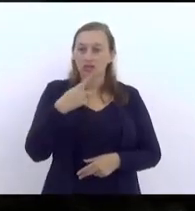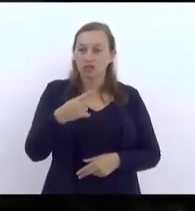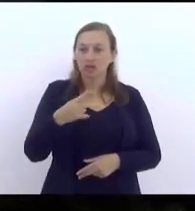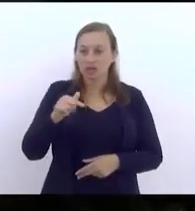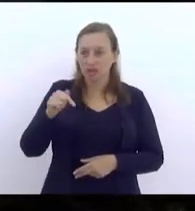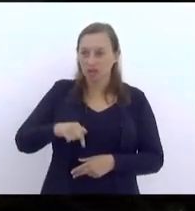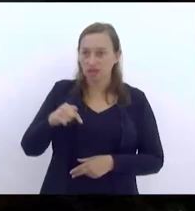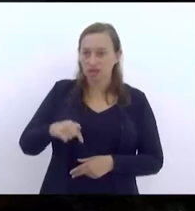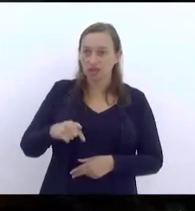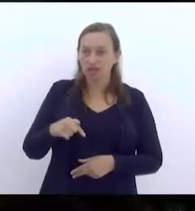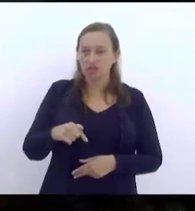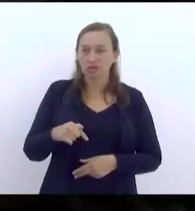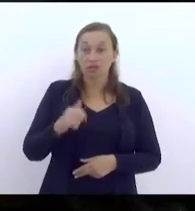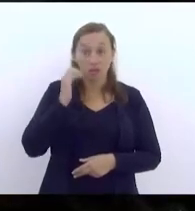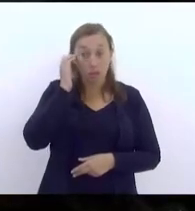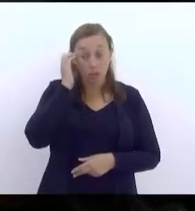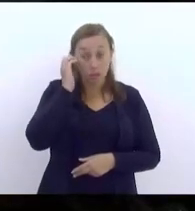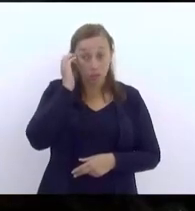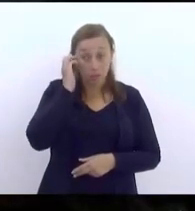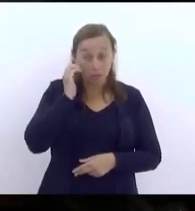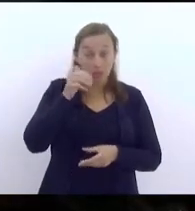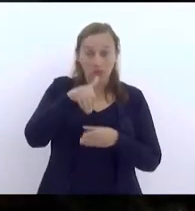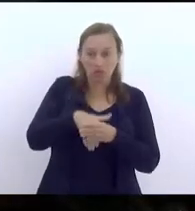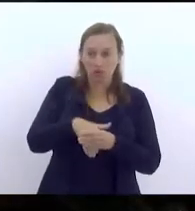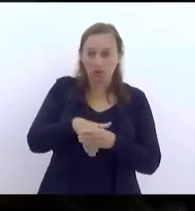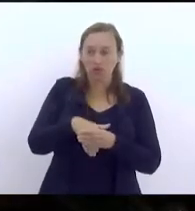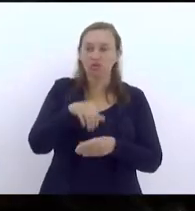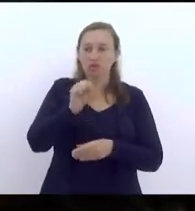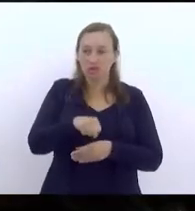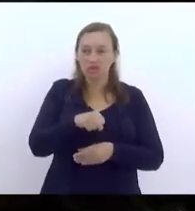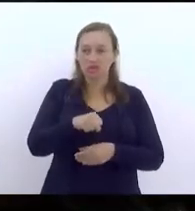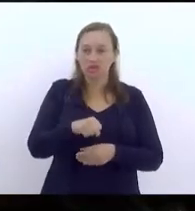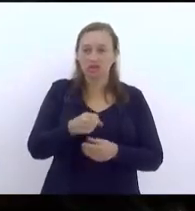fala, disponibilizando o meu voto, estou votando